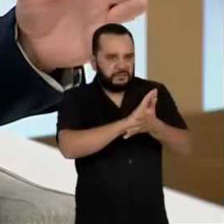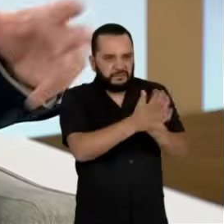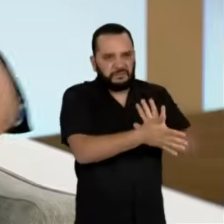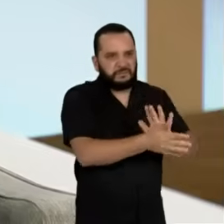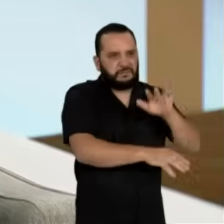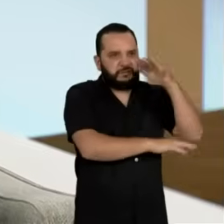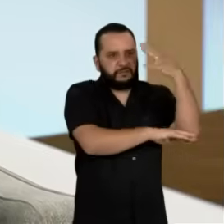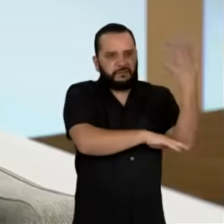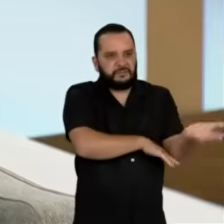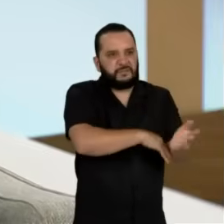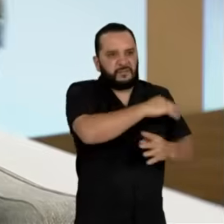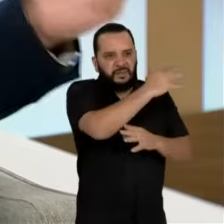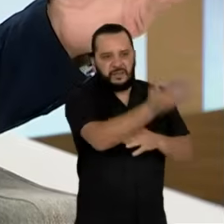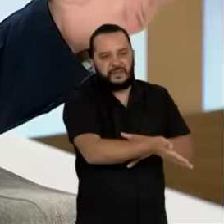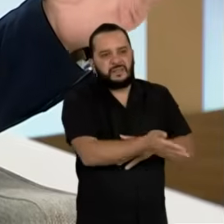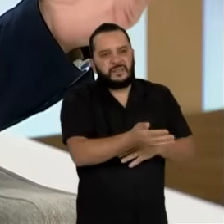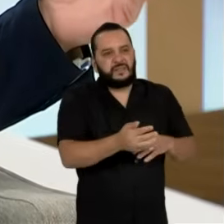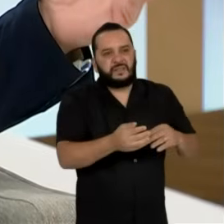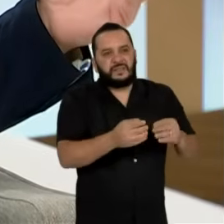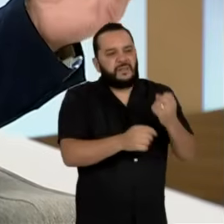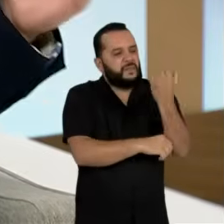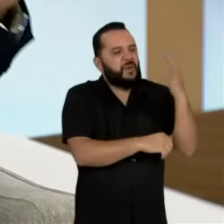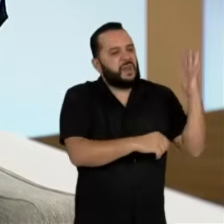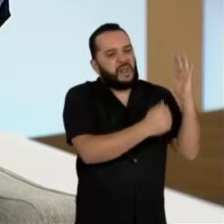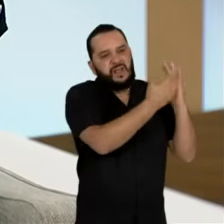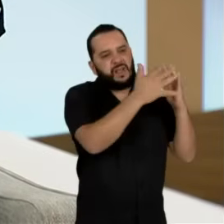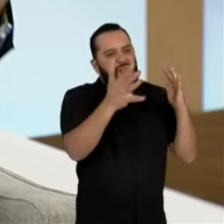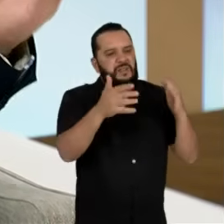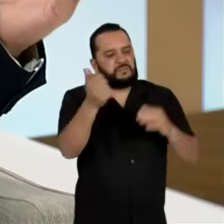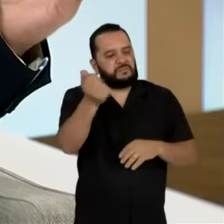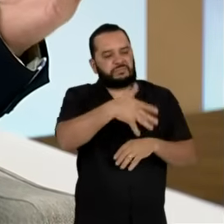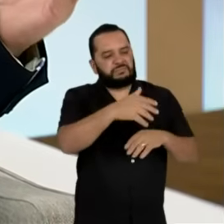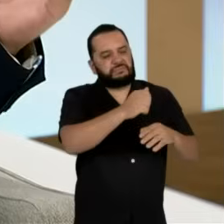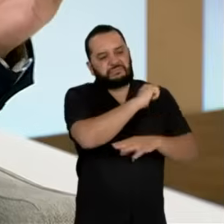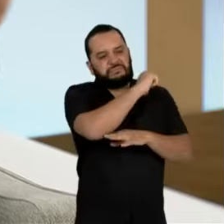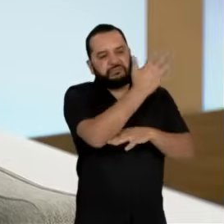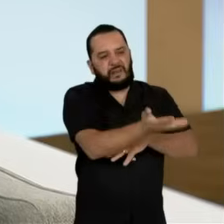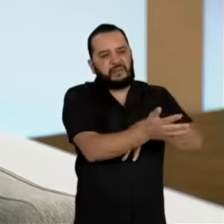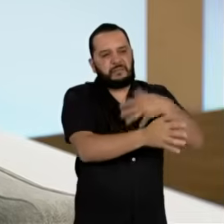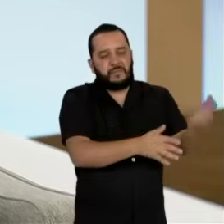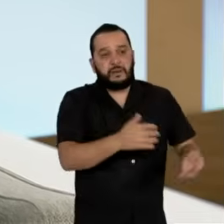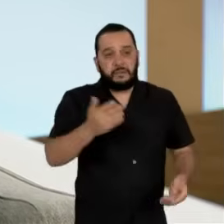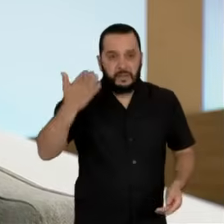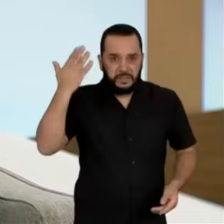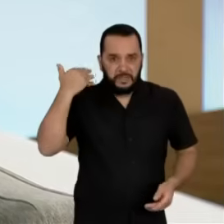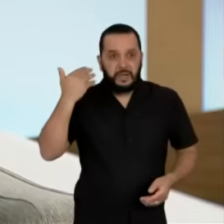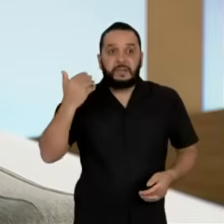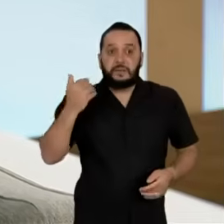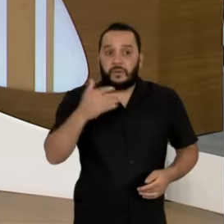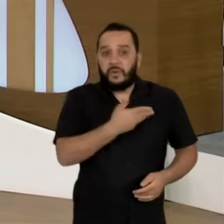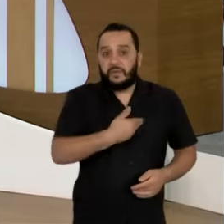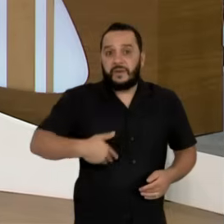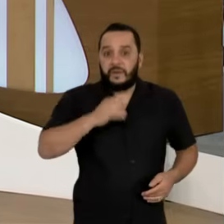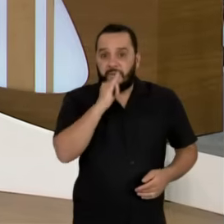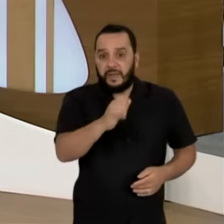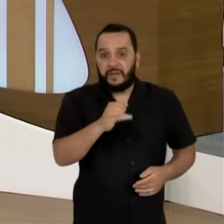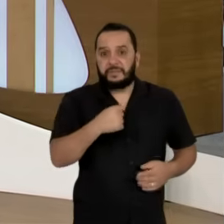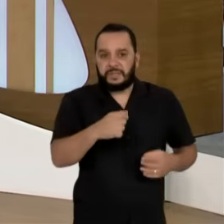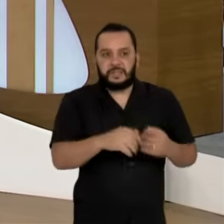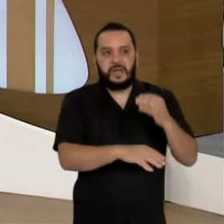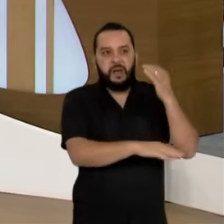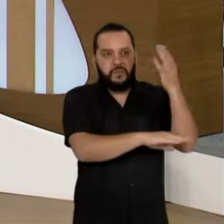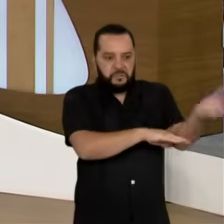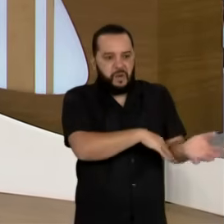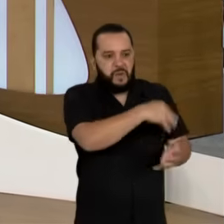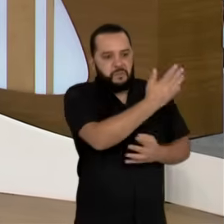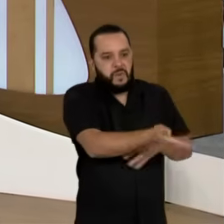aquilo lá, quer dizer, desvalorizar a floresta, né? Antigamente o próprio governo falava, né? Você tem que chegar lá, derrubar para você ganhar a posse da